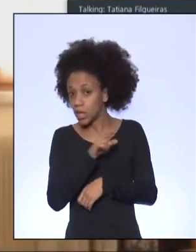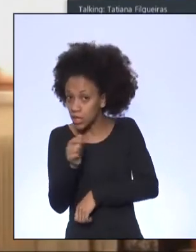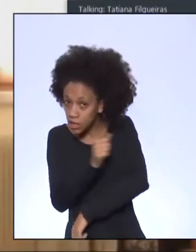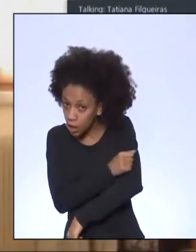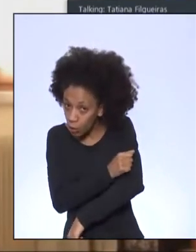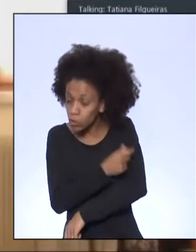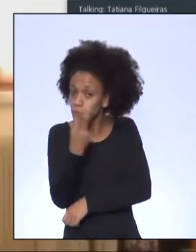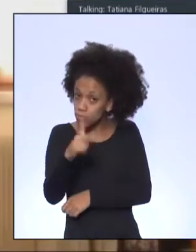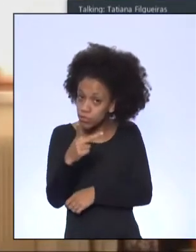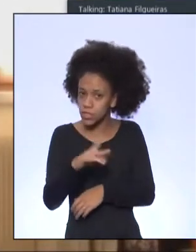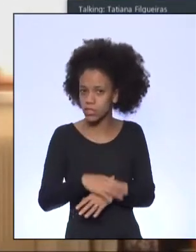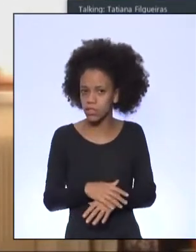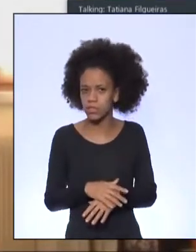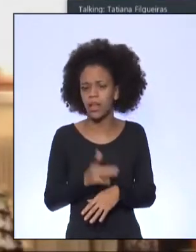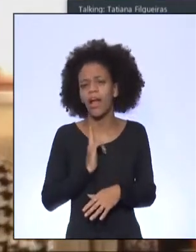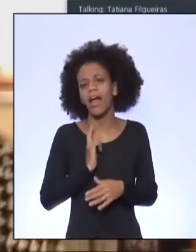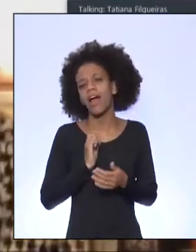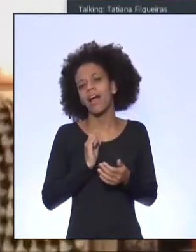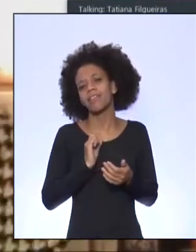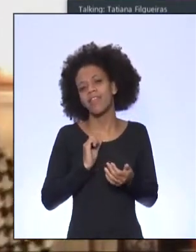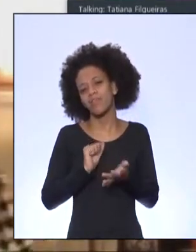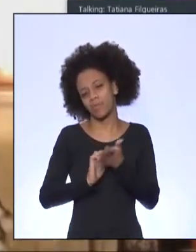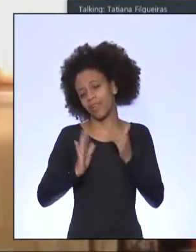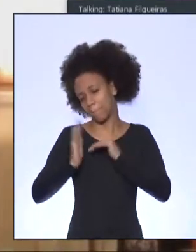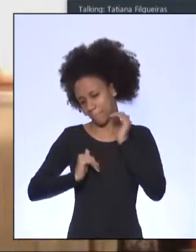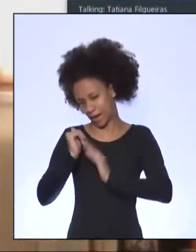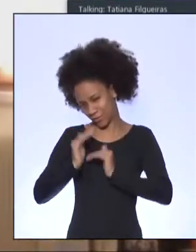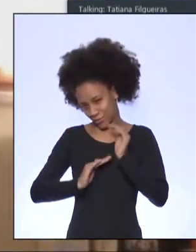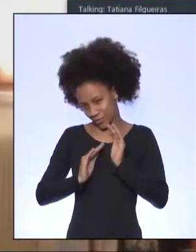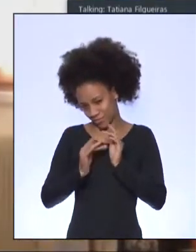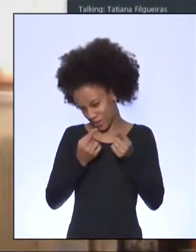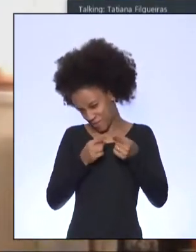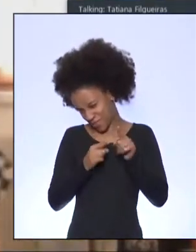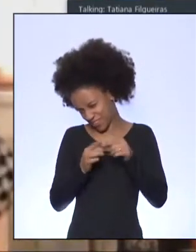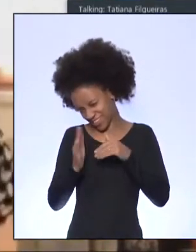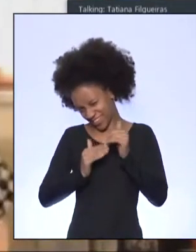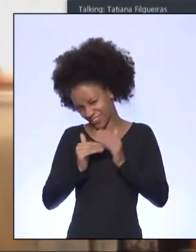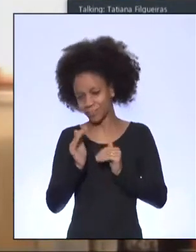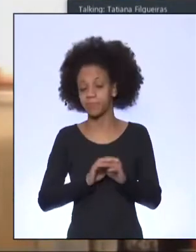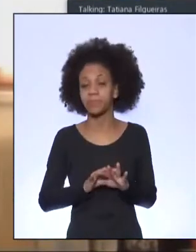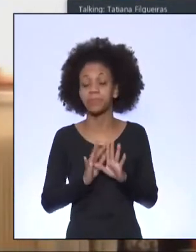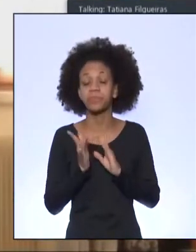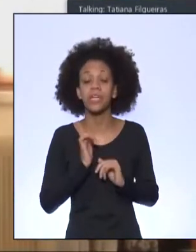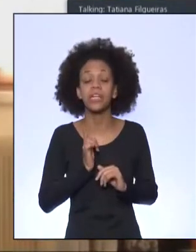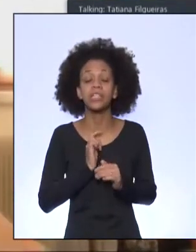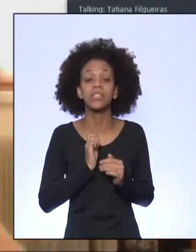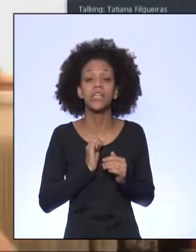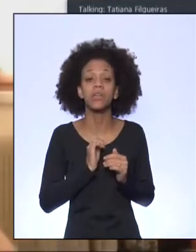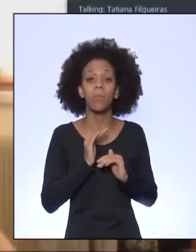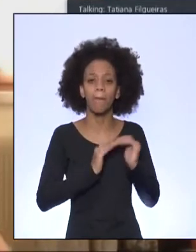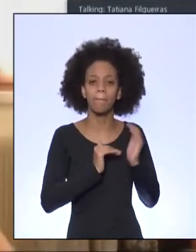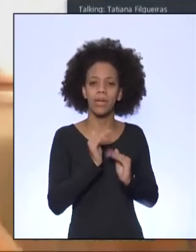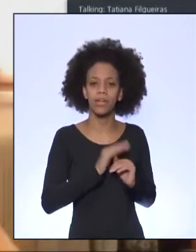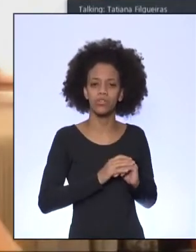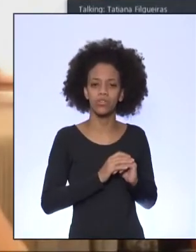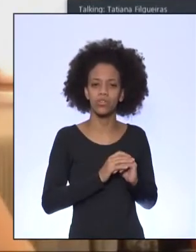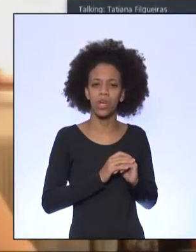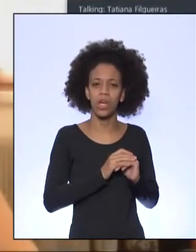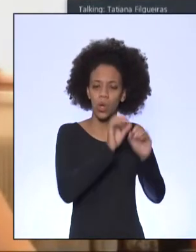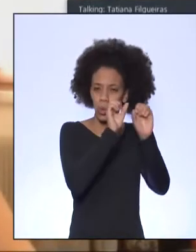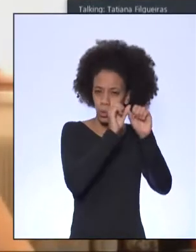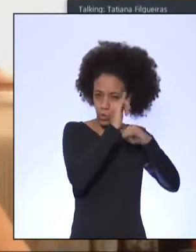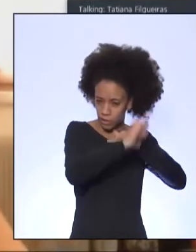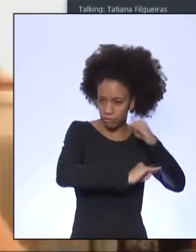Tem um exercício, vou trazer para a prática de novo, Raquel, foi essa a sua provocação. Tem um exercício que a gente propõe no site do Instituto Ayrton Senna,